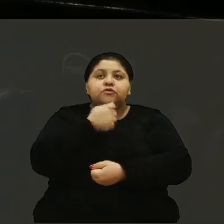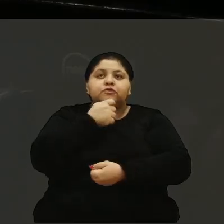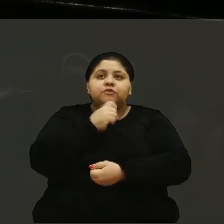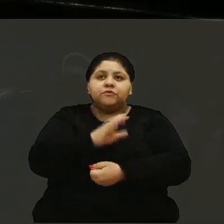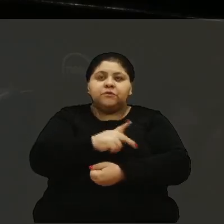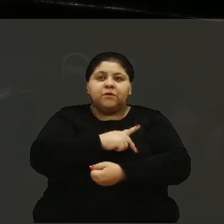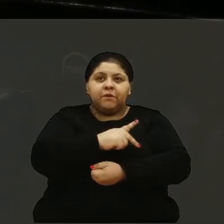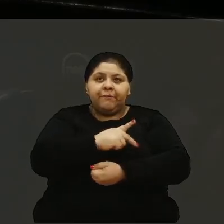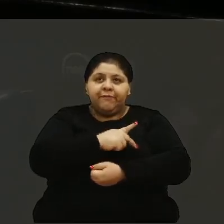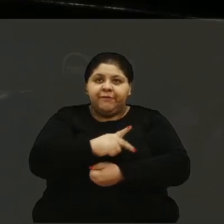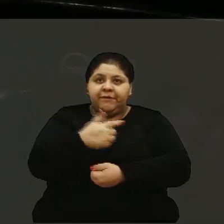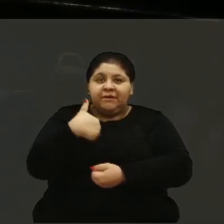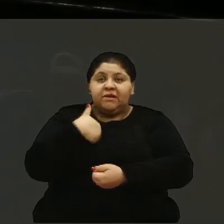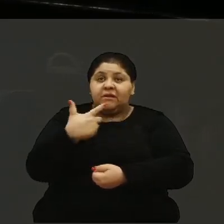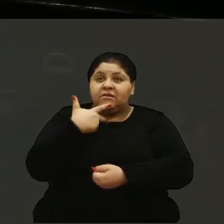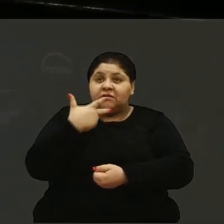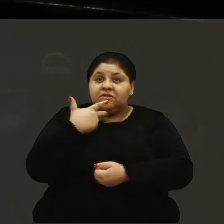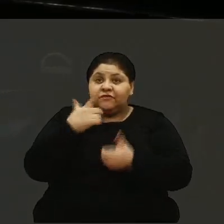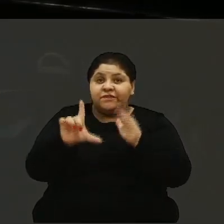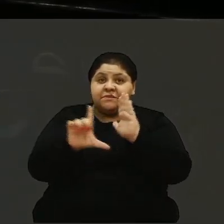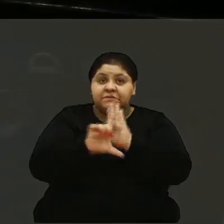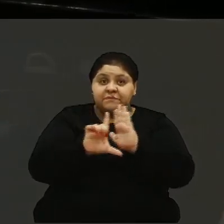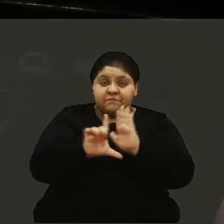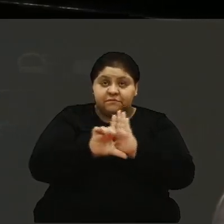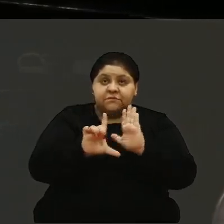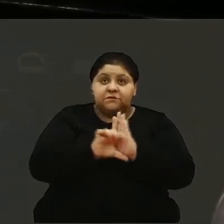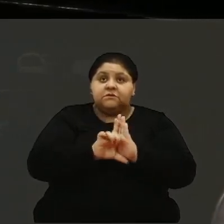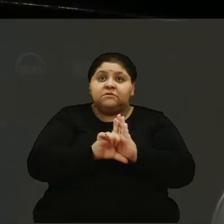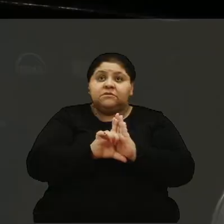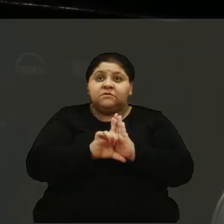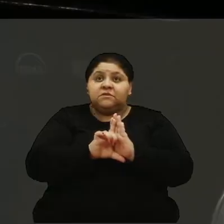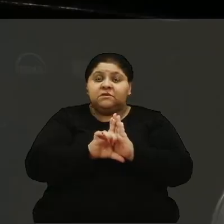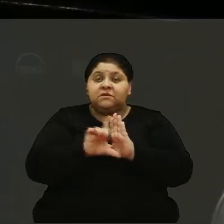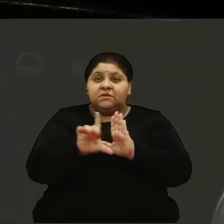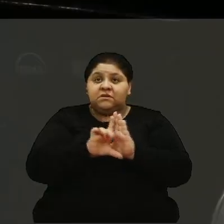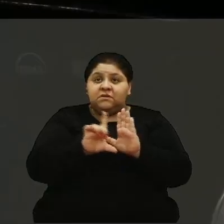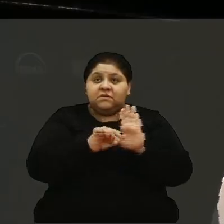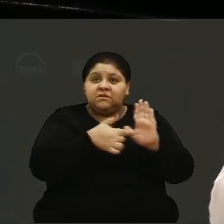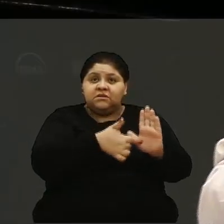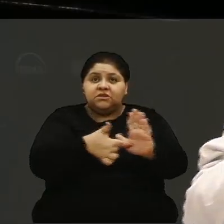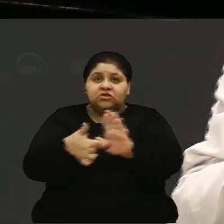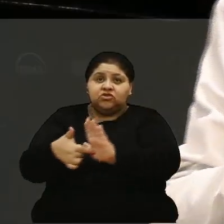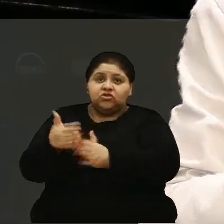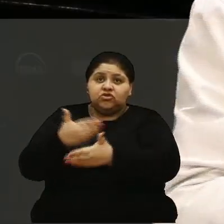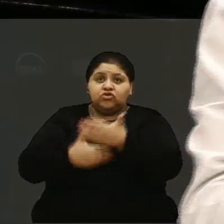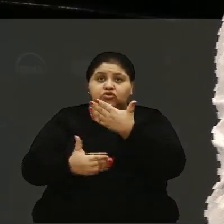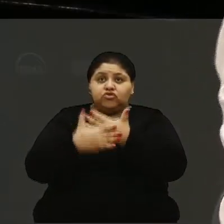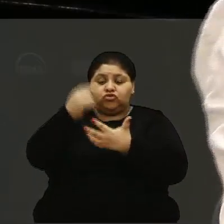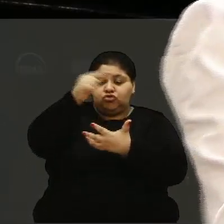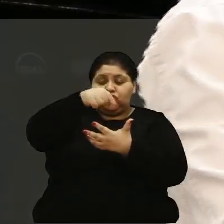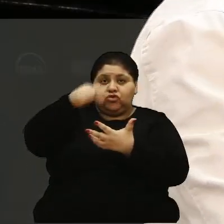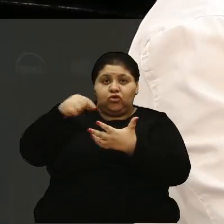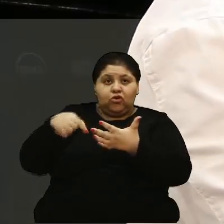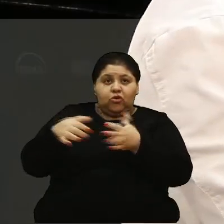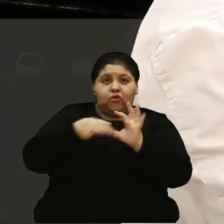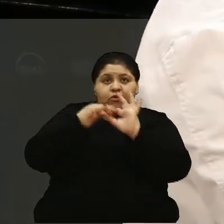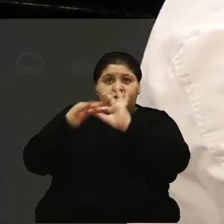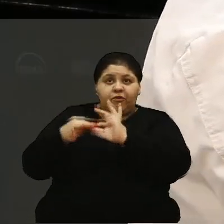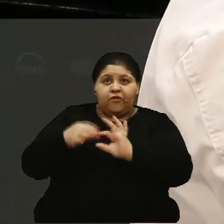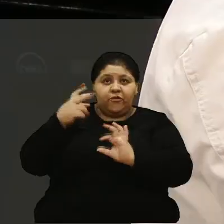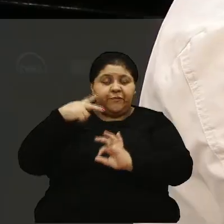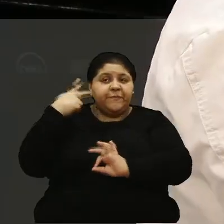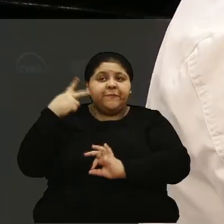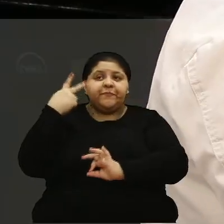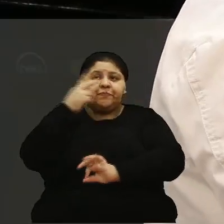Presidente, quando eu me refiro à legislação, e a legislação prevê todas essas determinações aqui elencadas pelo vereador